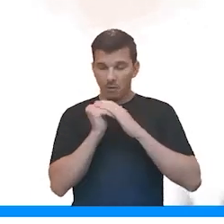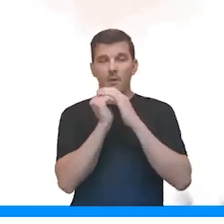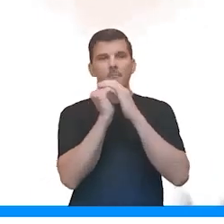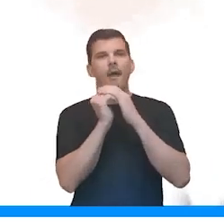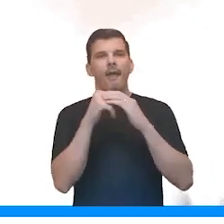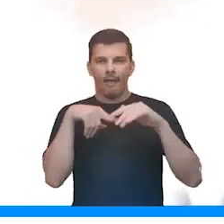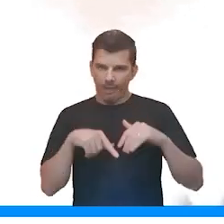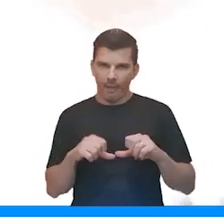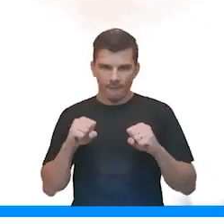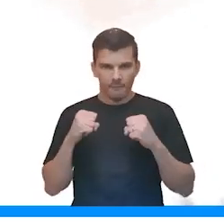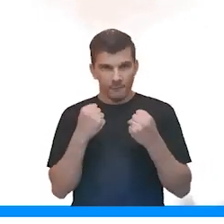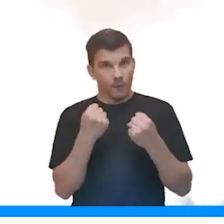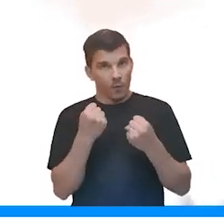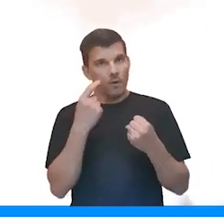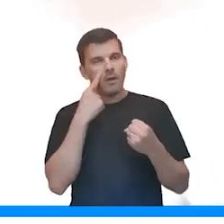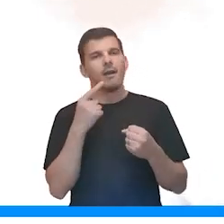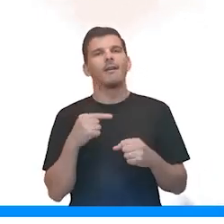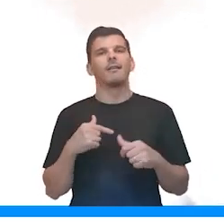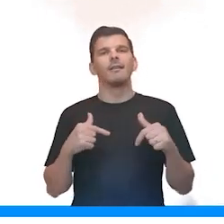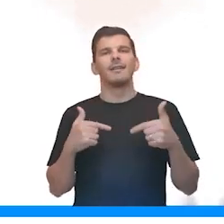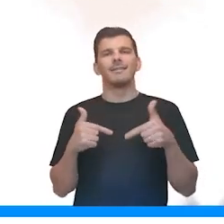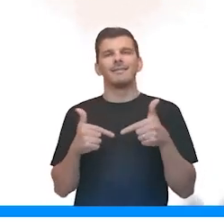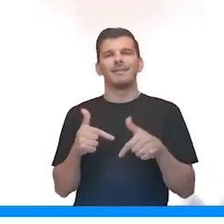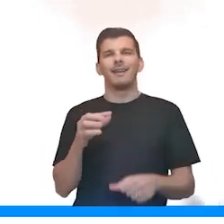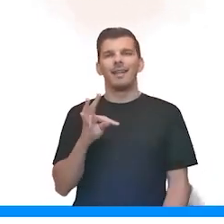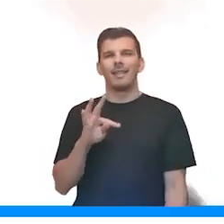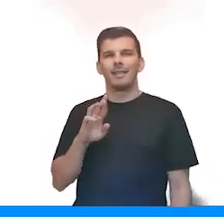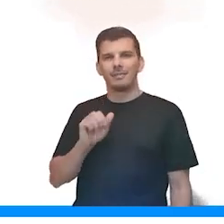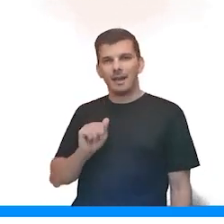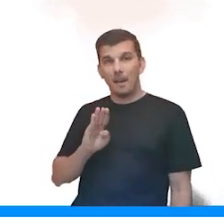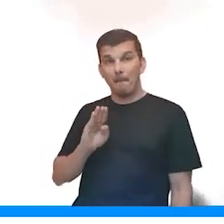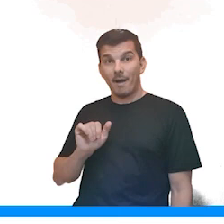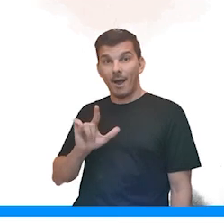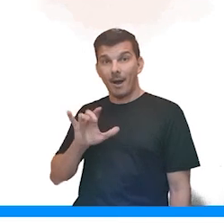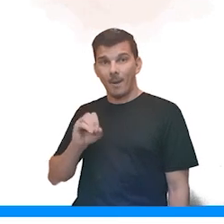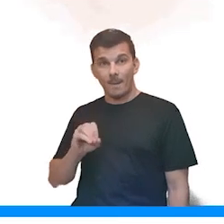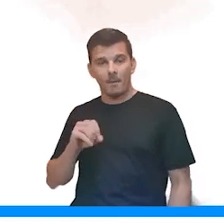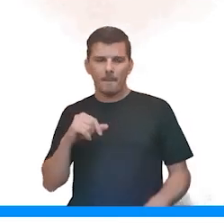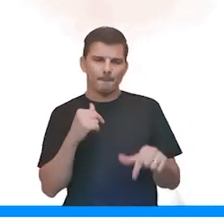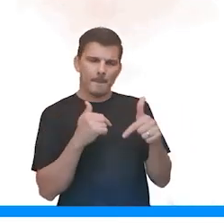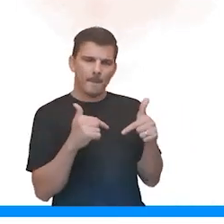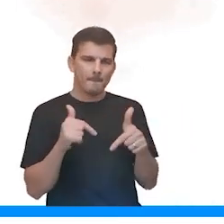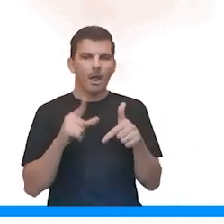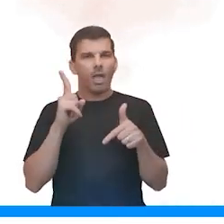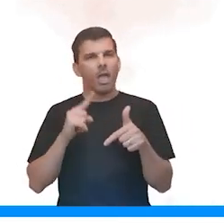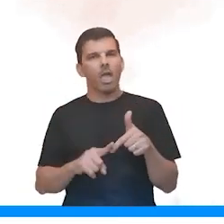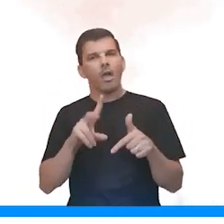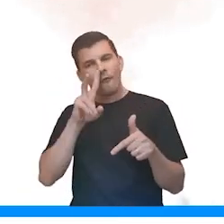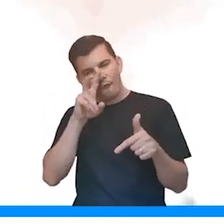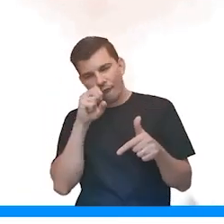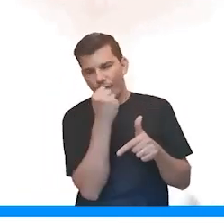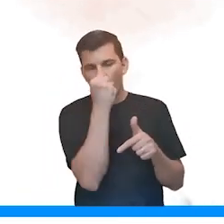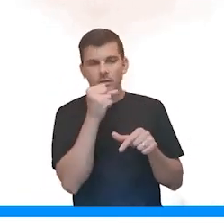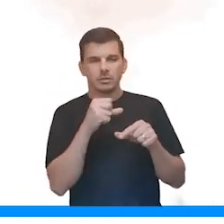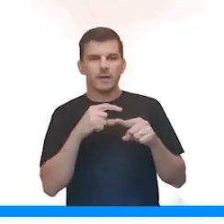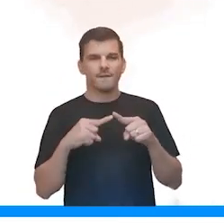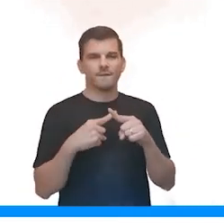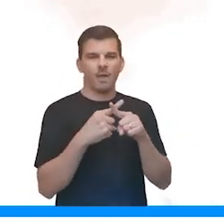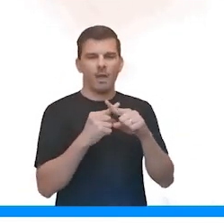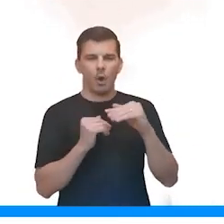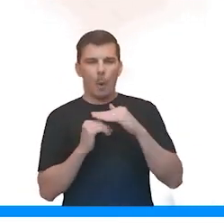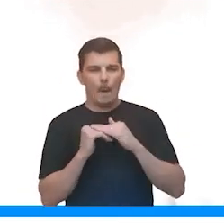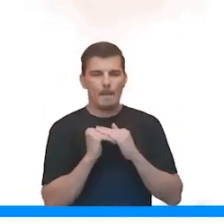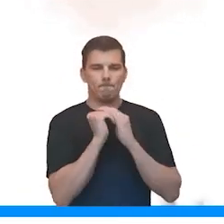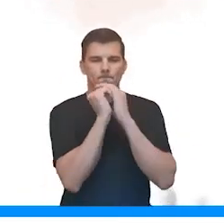para cima. E esse empurrão é um trabalho, lembra? Lembra que trabalho, galera? Ó, lembra que o trabalho ele